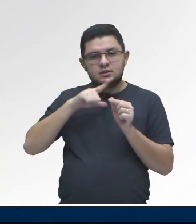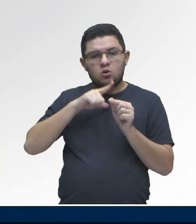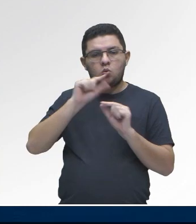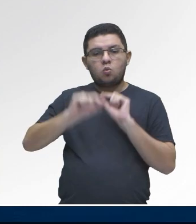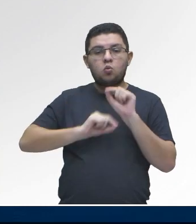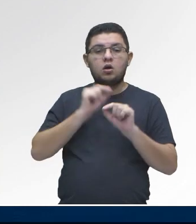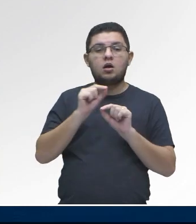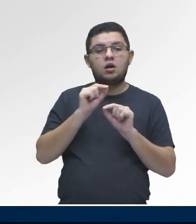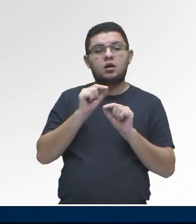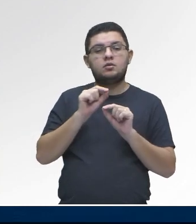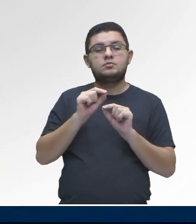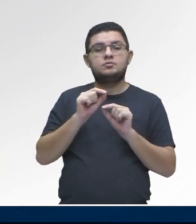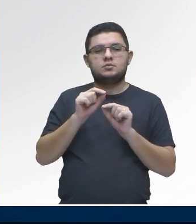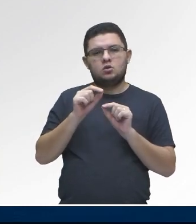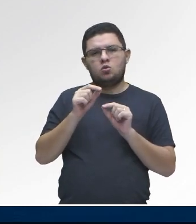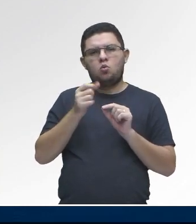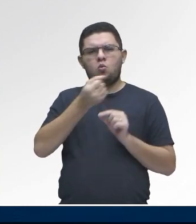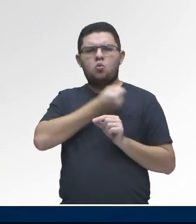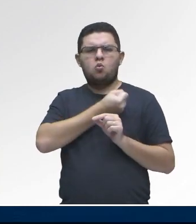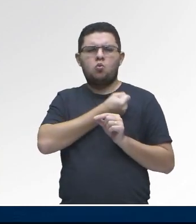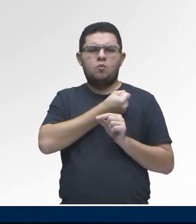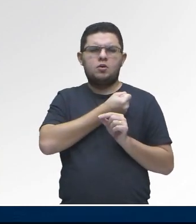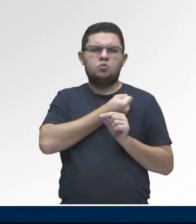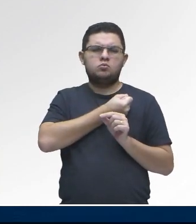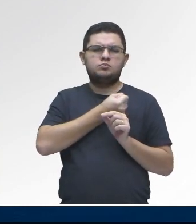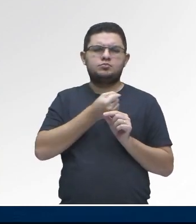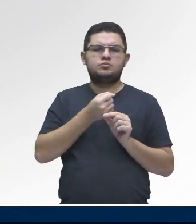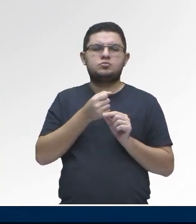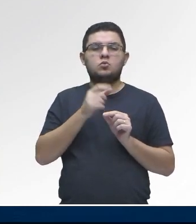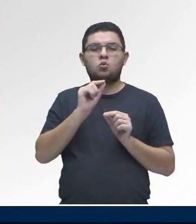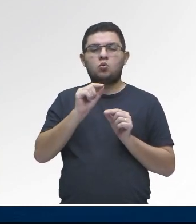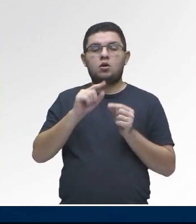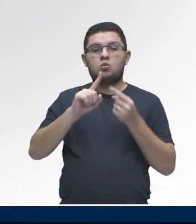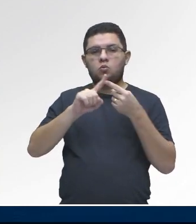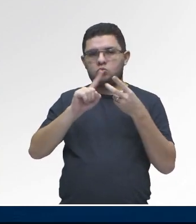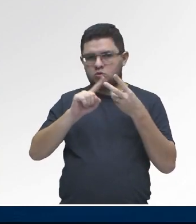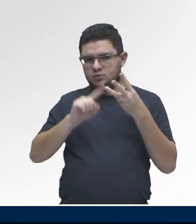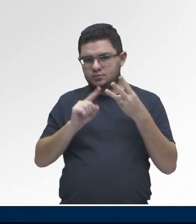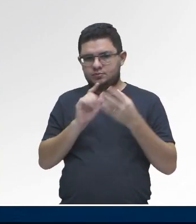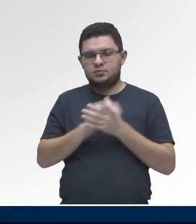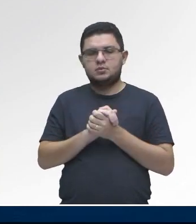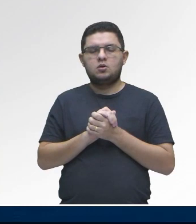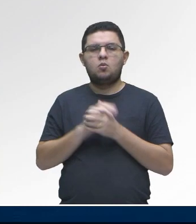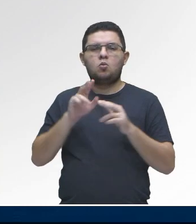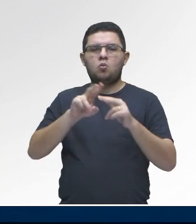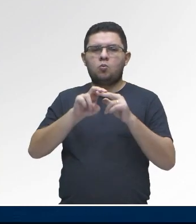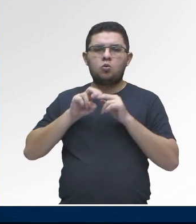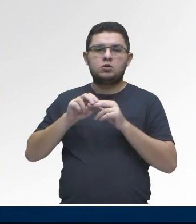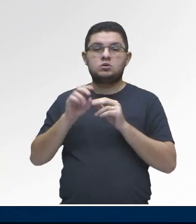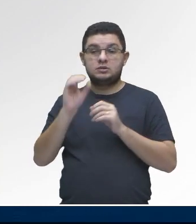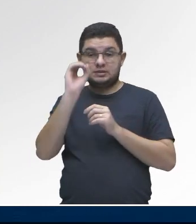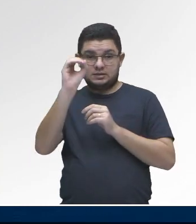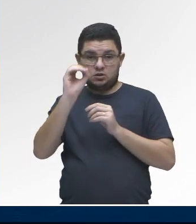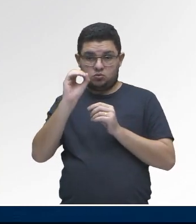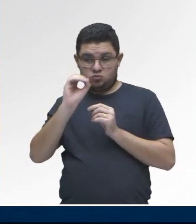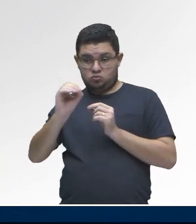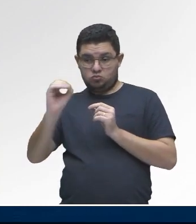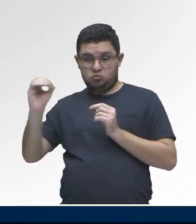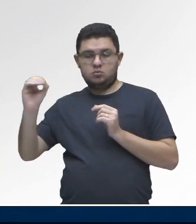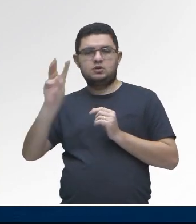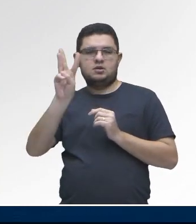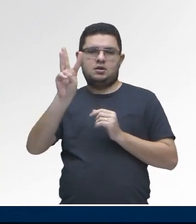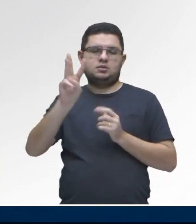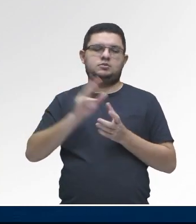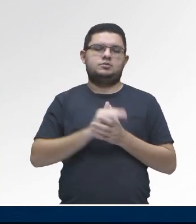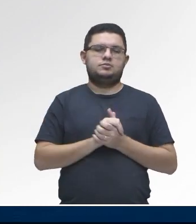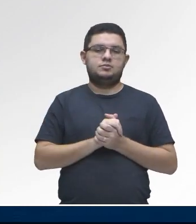3 casas decimais, então eu vou ter 3 zeros e o número 1 na frente. Tudo bem? Uma